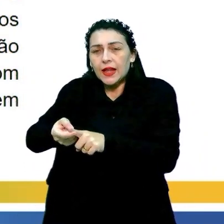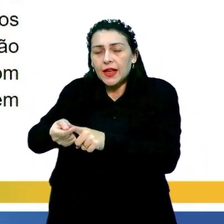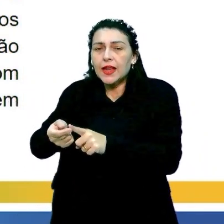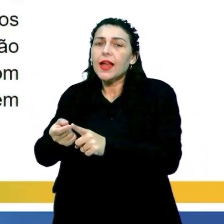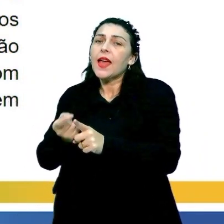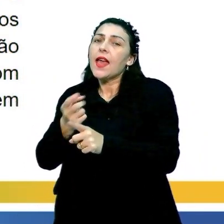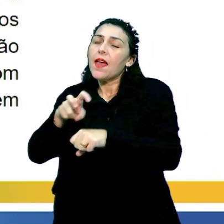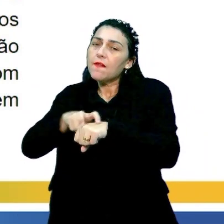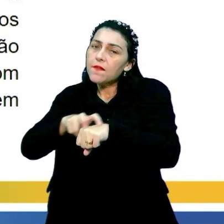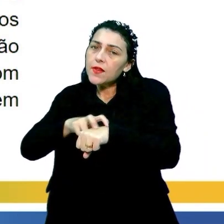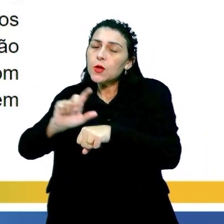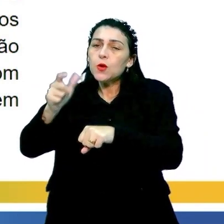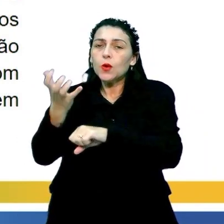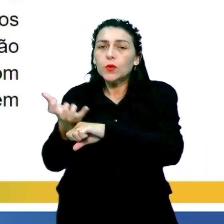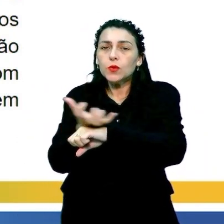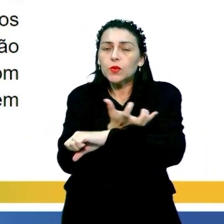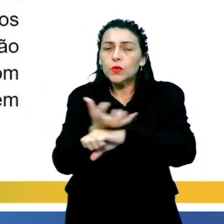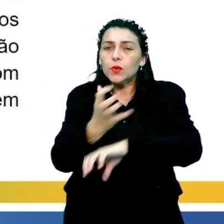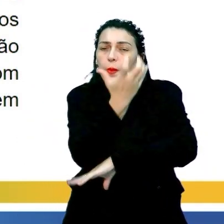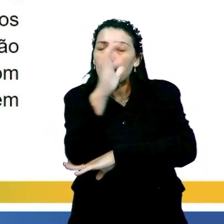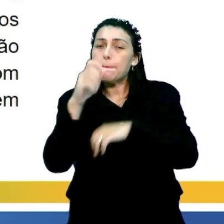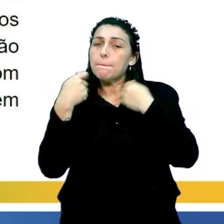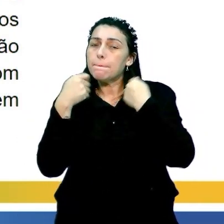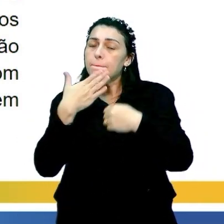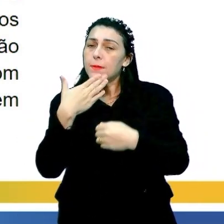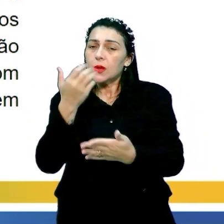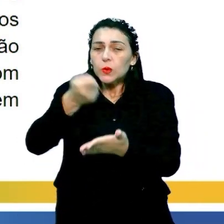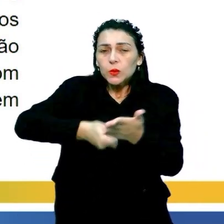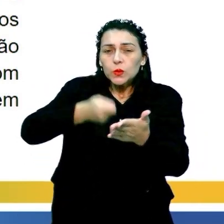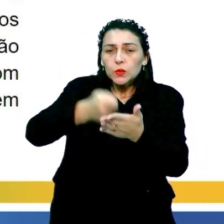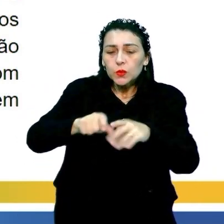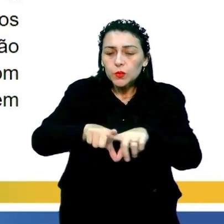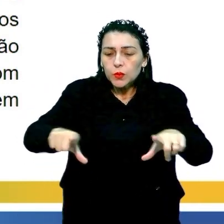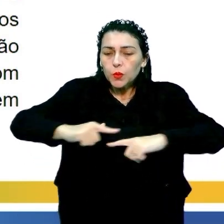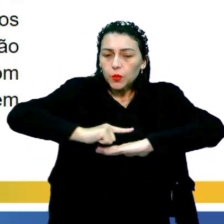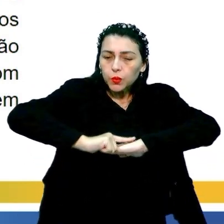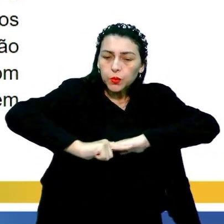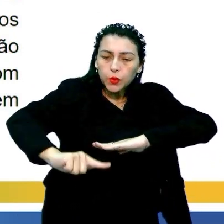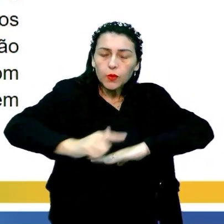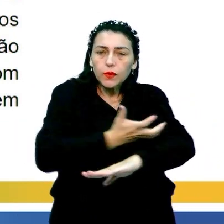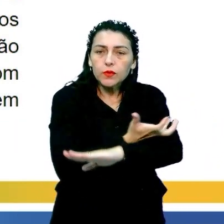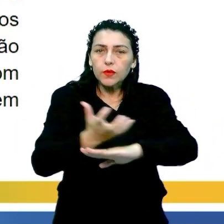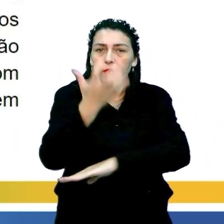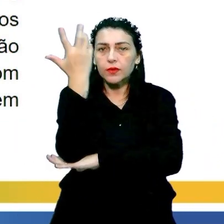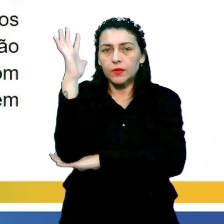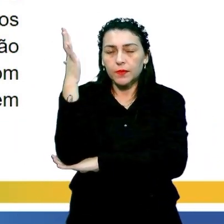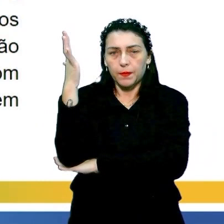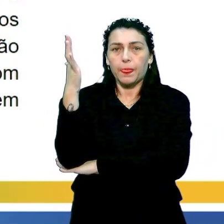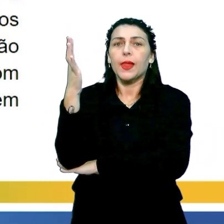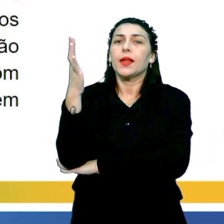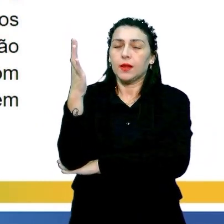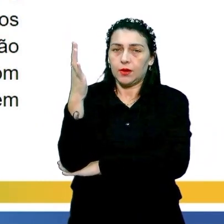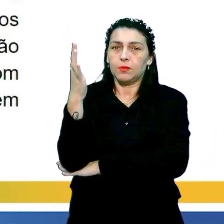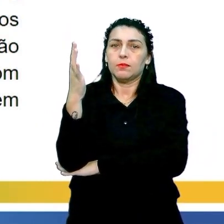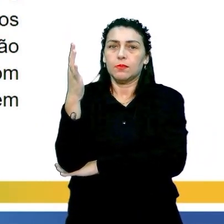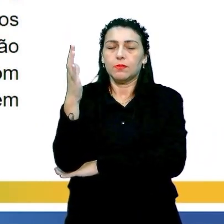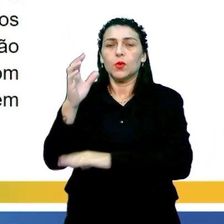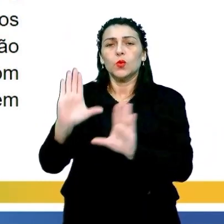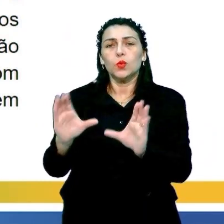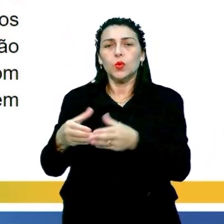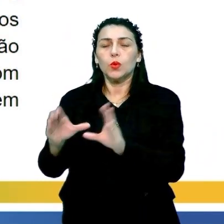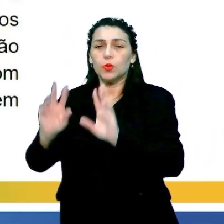vegetais. Esse plantio passou a exigir áreas de terreno livre de sua vegetação original, providenciadas pelos inúmeros